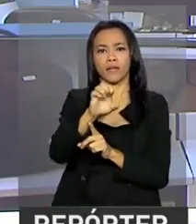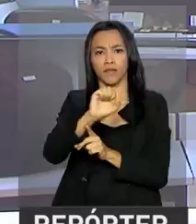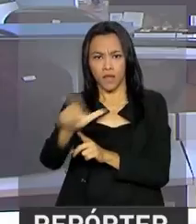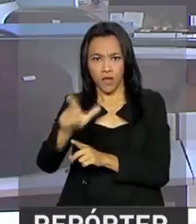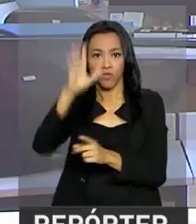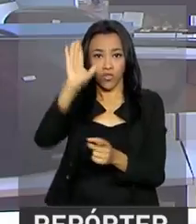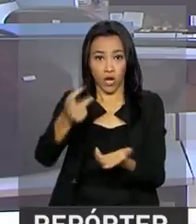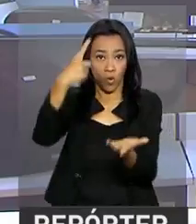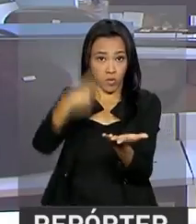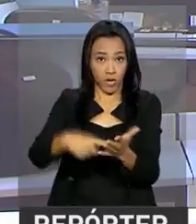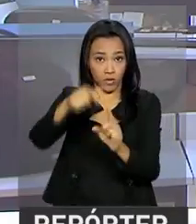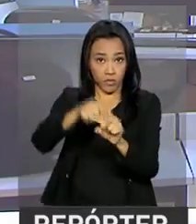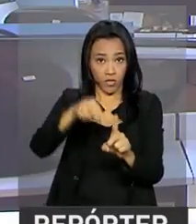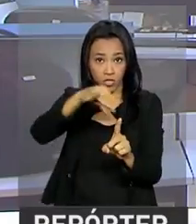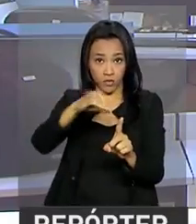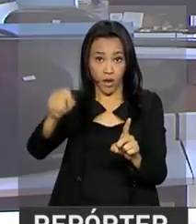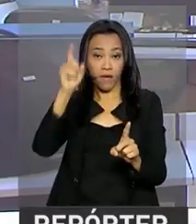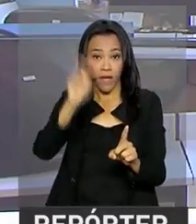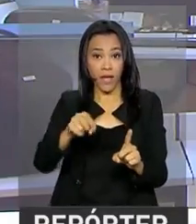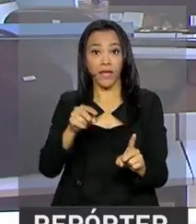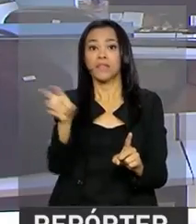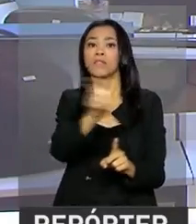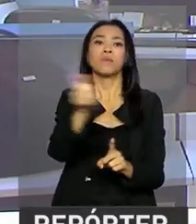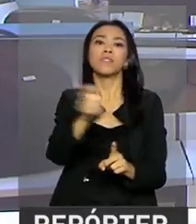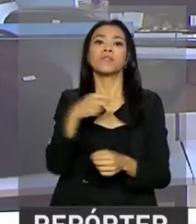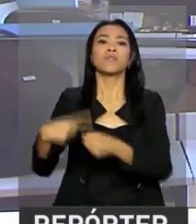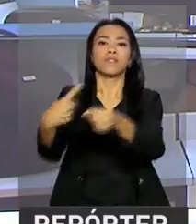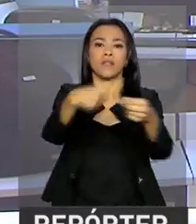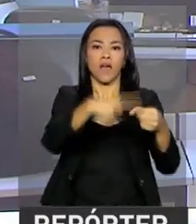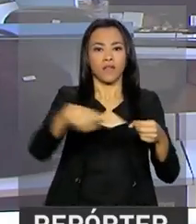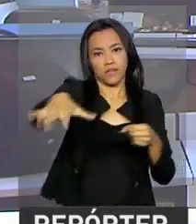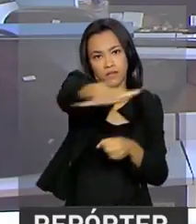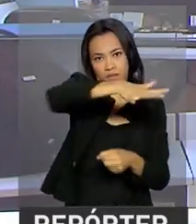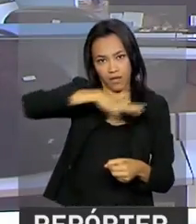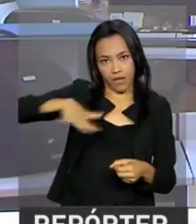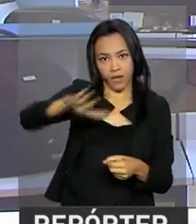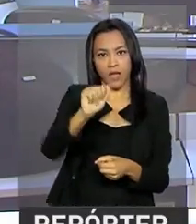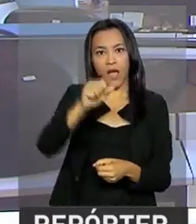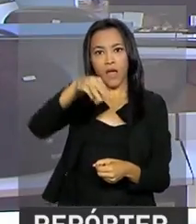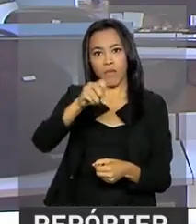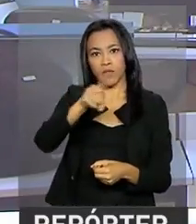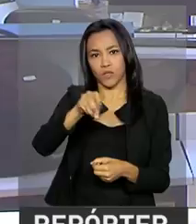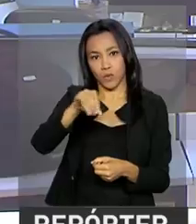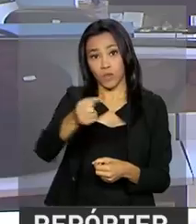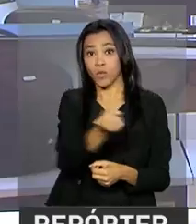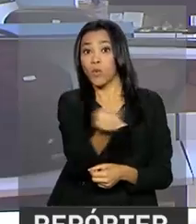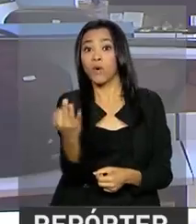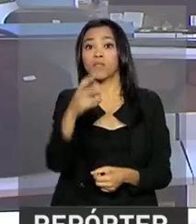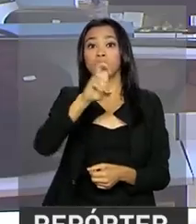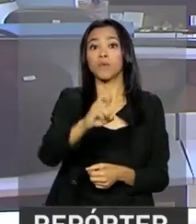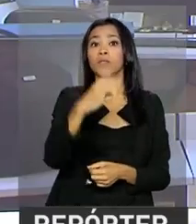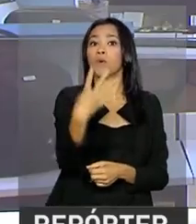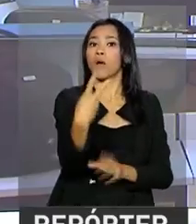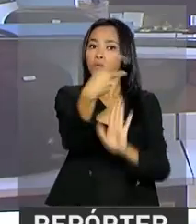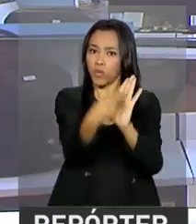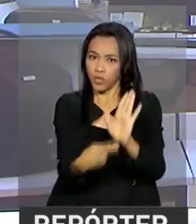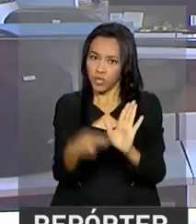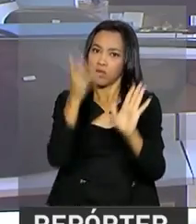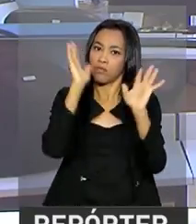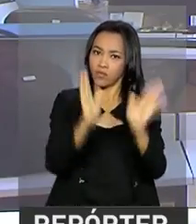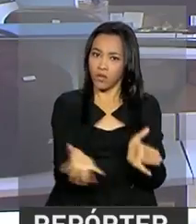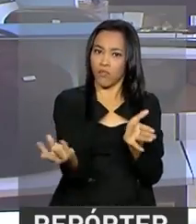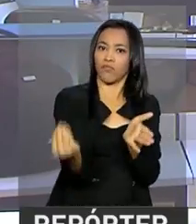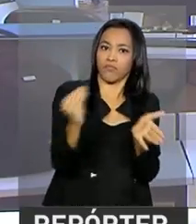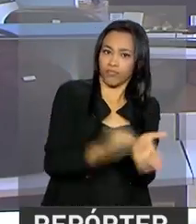500.000 habitantes de 55 cidades do Amazonas até agora já são 54 projetos de energia renovável